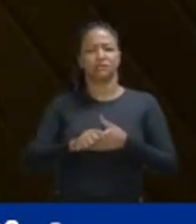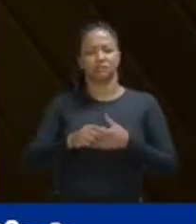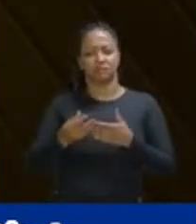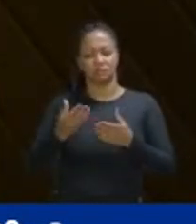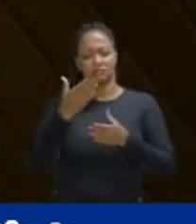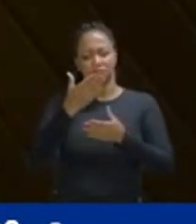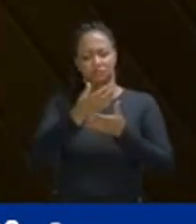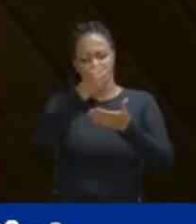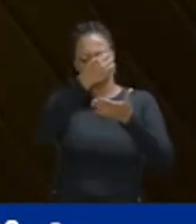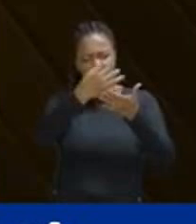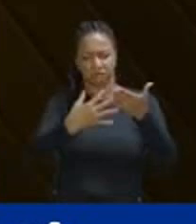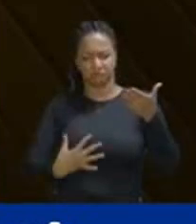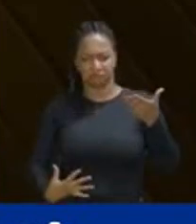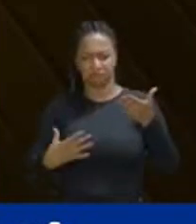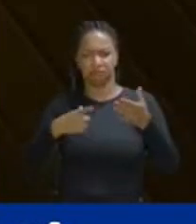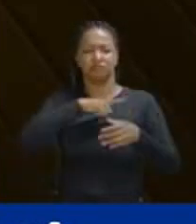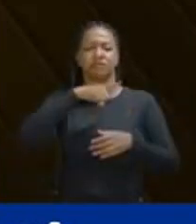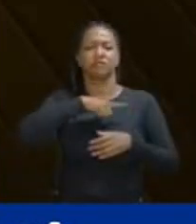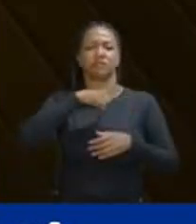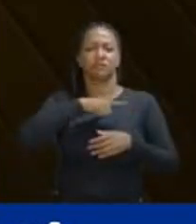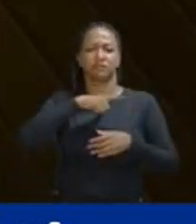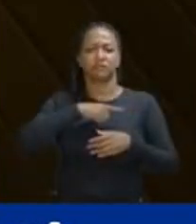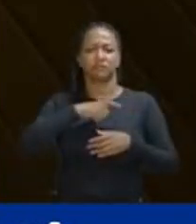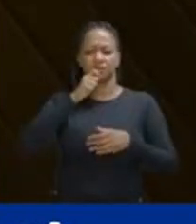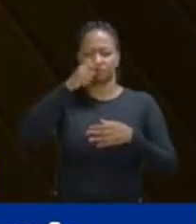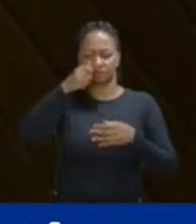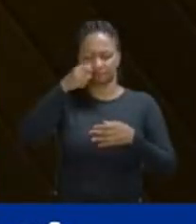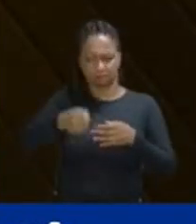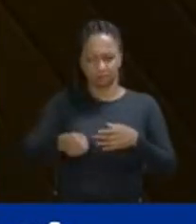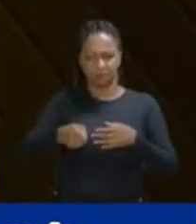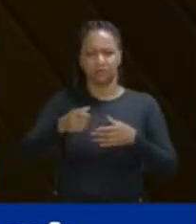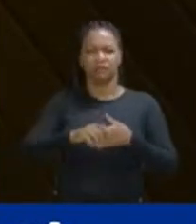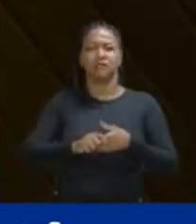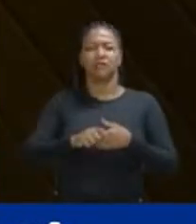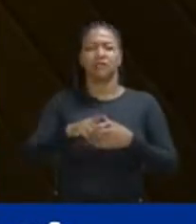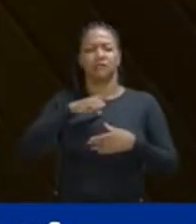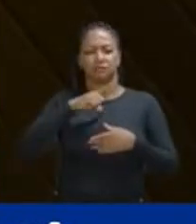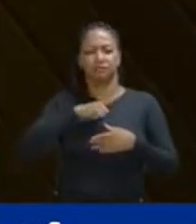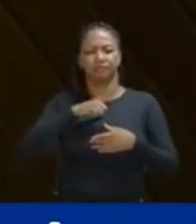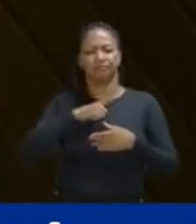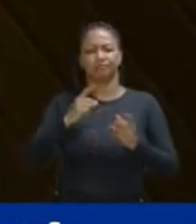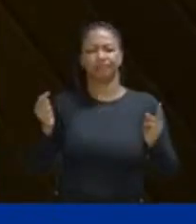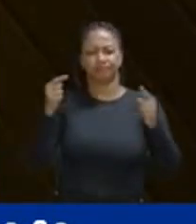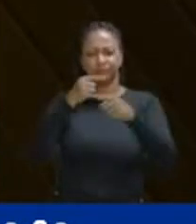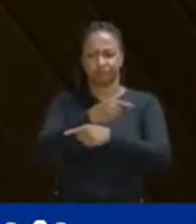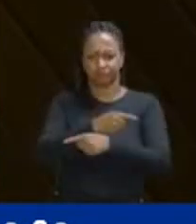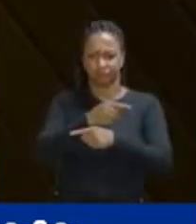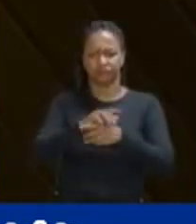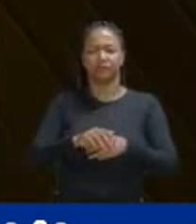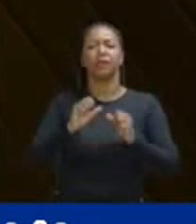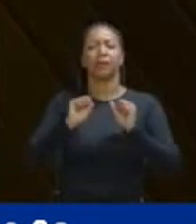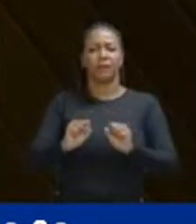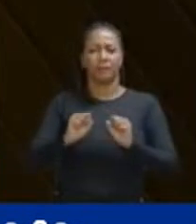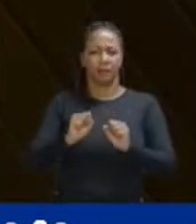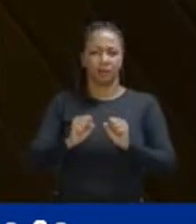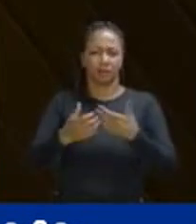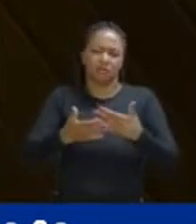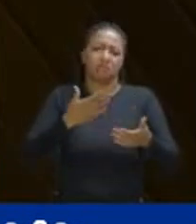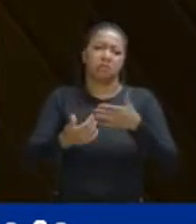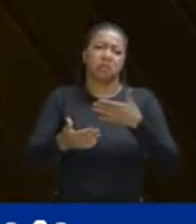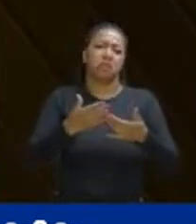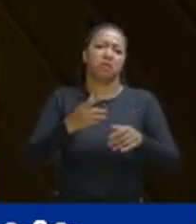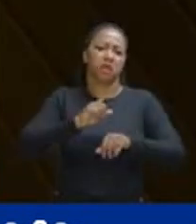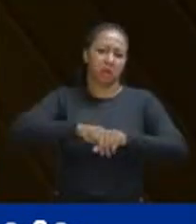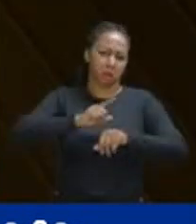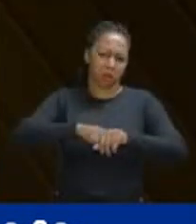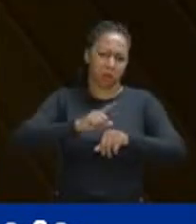plano da existência da sentença, caracterizando o vício transrescisório, que pode ser suscitada a qualquer tempo por